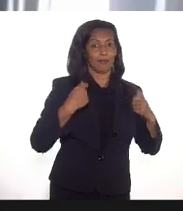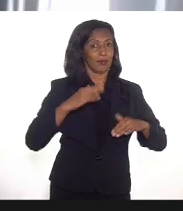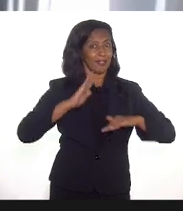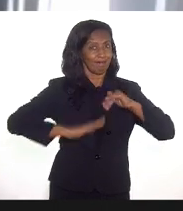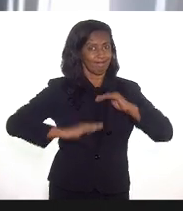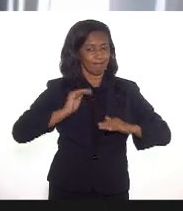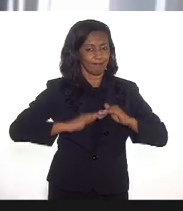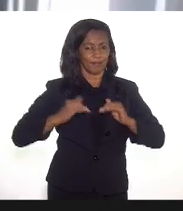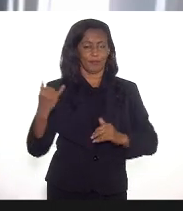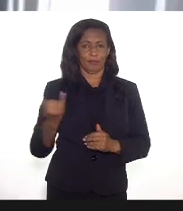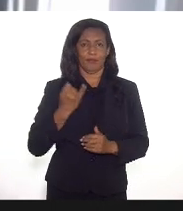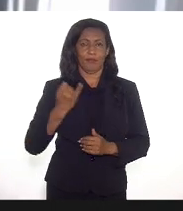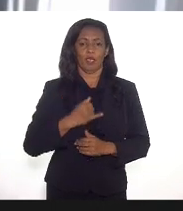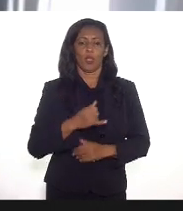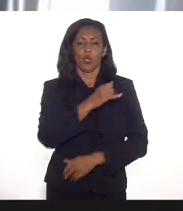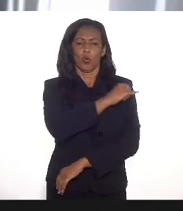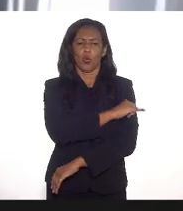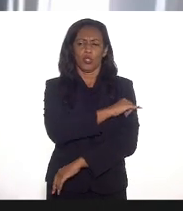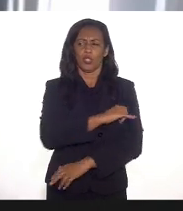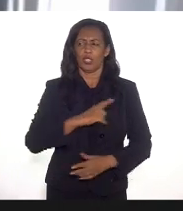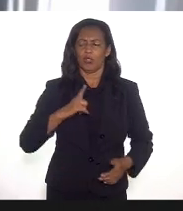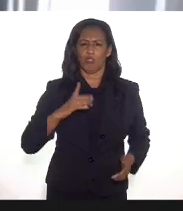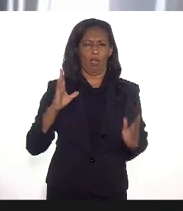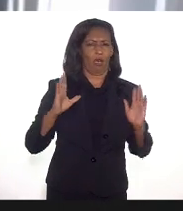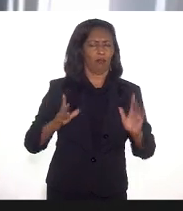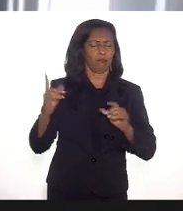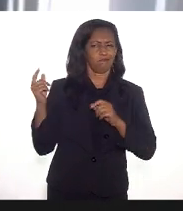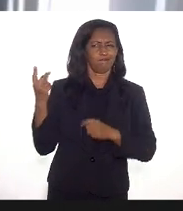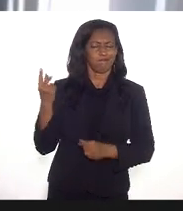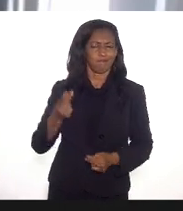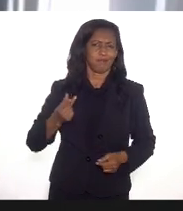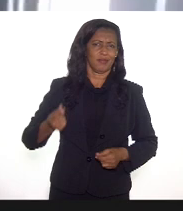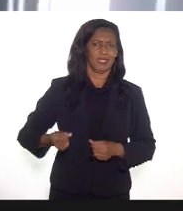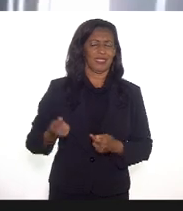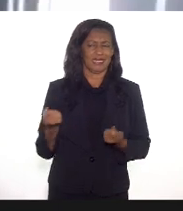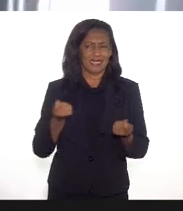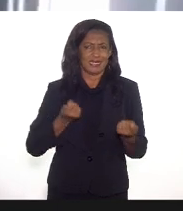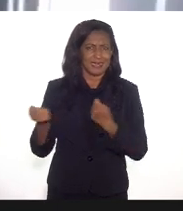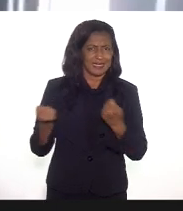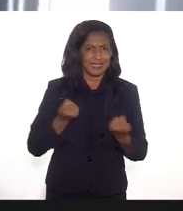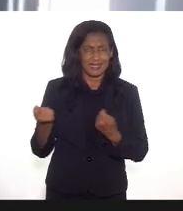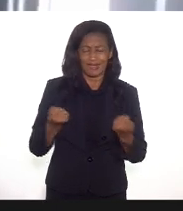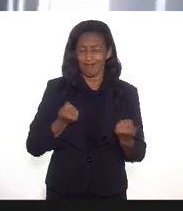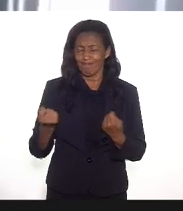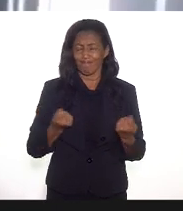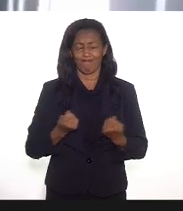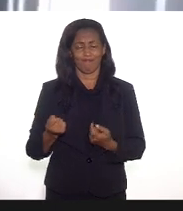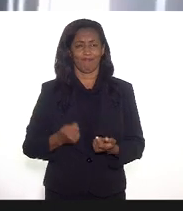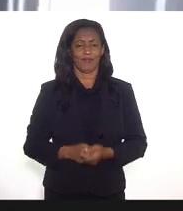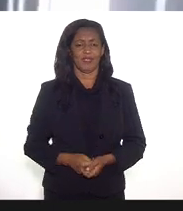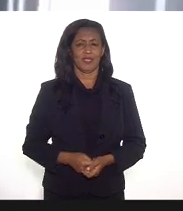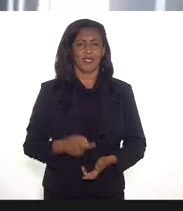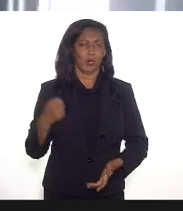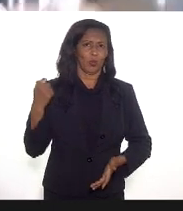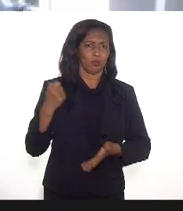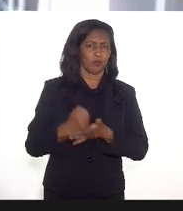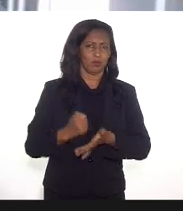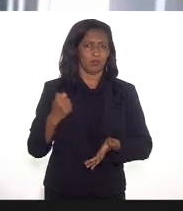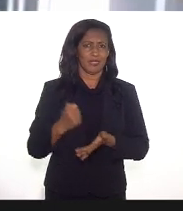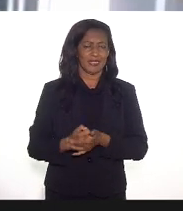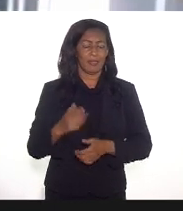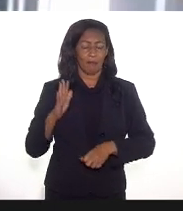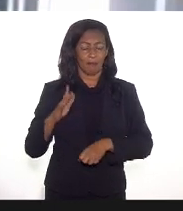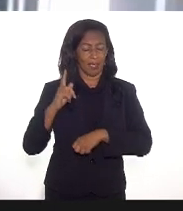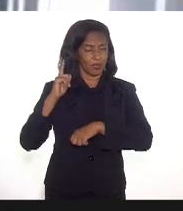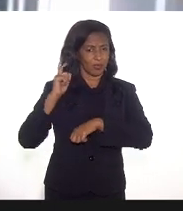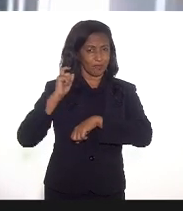fazer isso. O Rio de Janeiro vem, há algum tempo, enfrentando uma crise econômica persistente, mas nos momentos